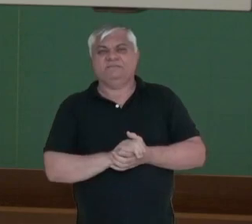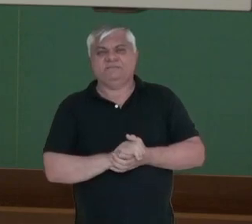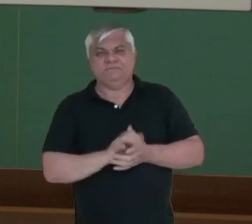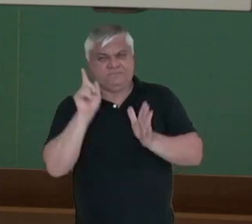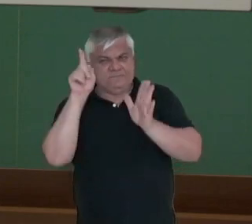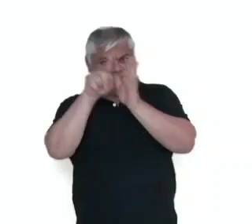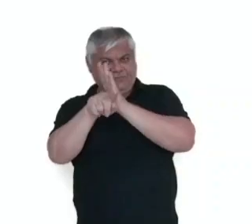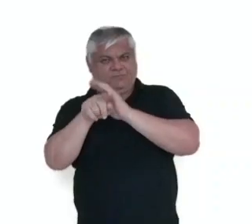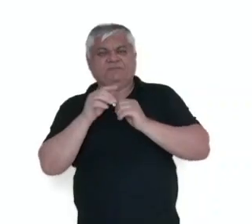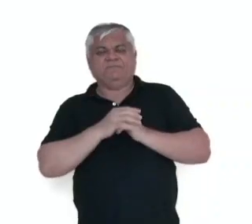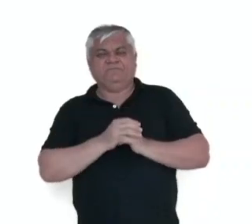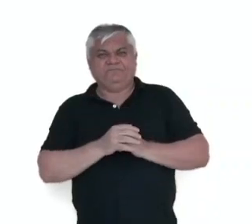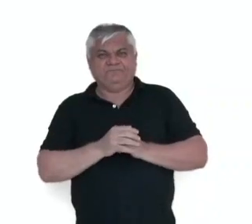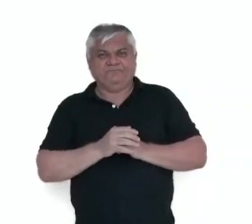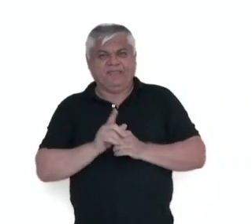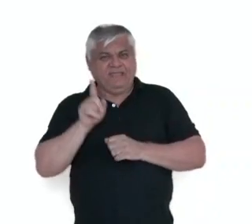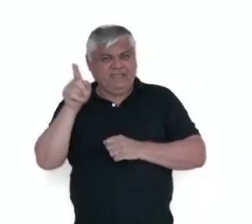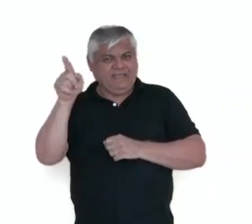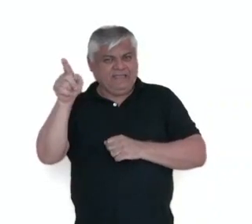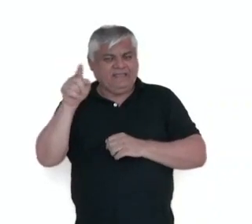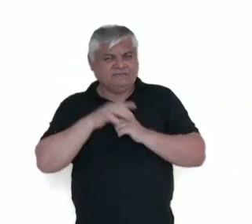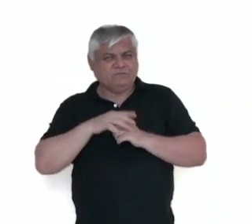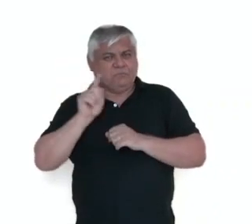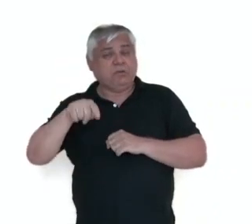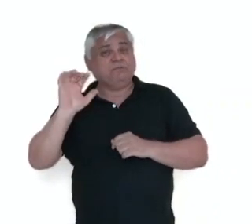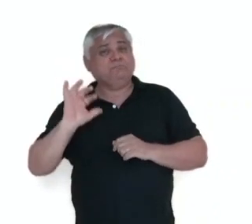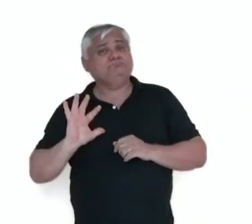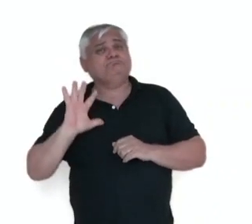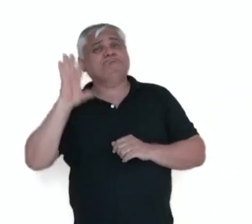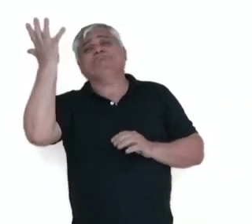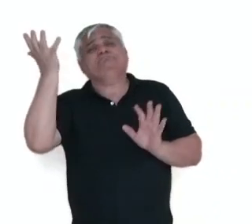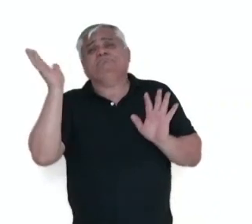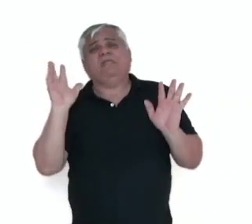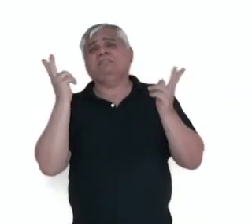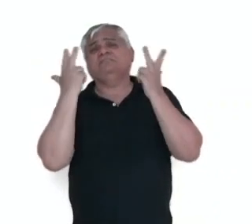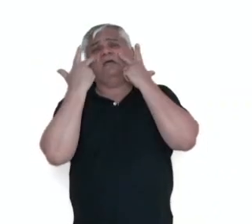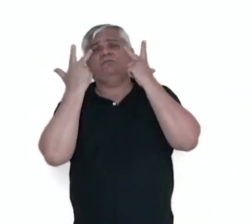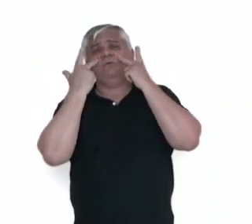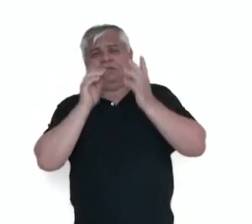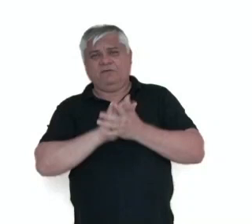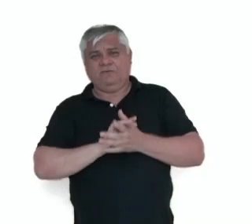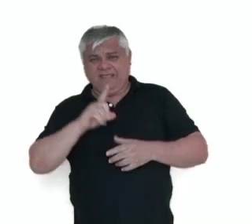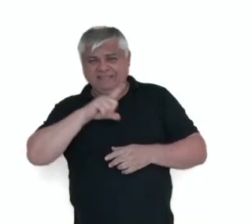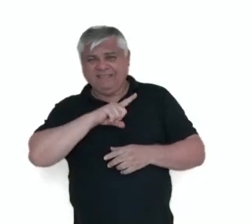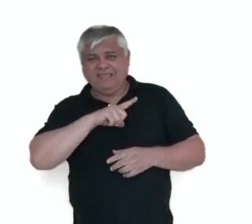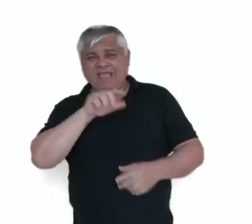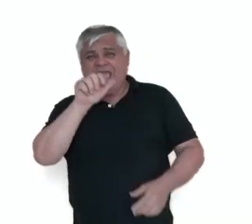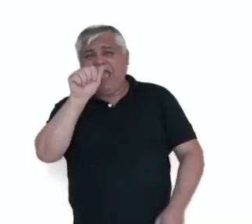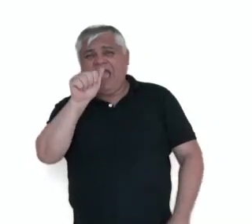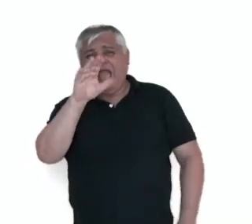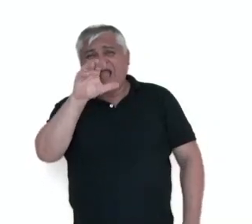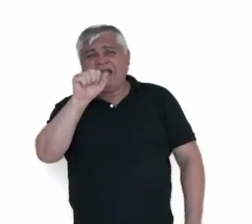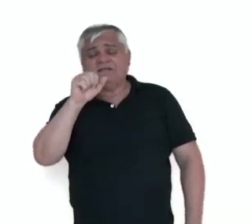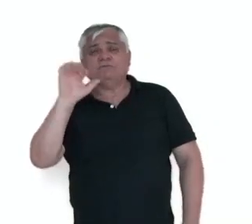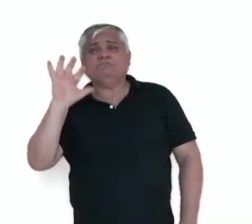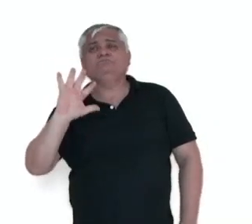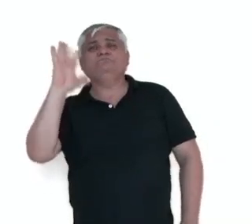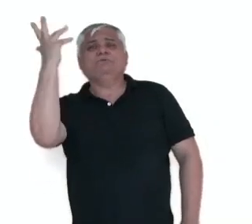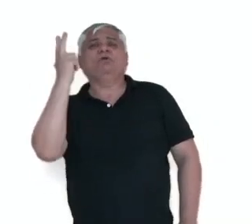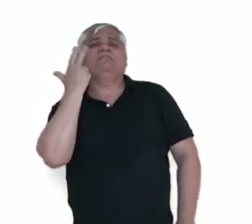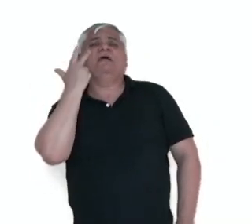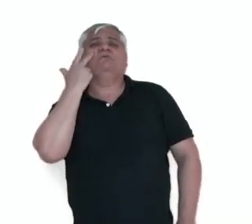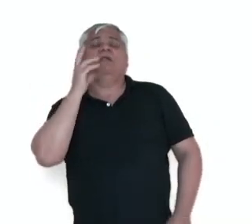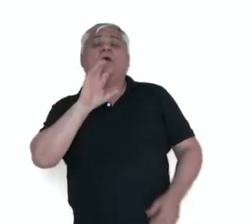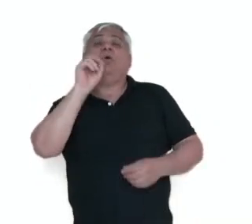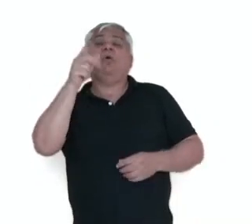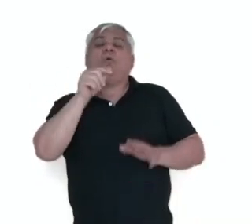questão, não poderia isso ser fruto do acaso? Para você, existe o acaso ou tudo responde à lei de